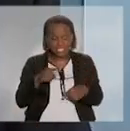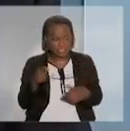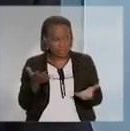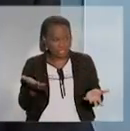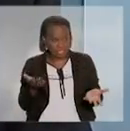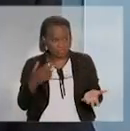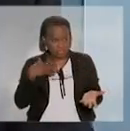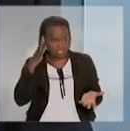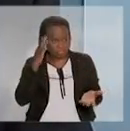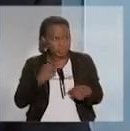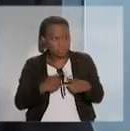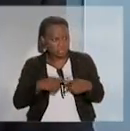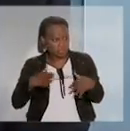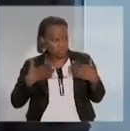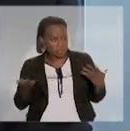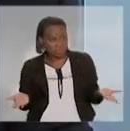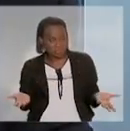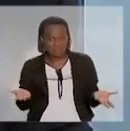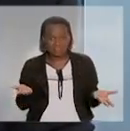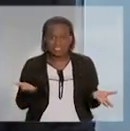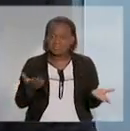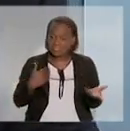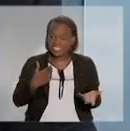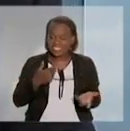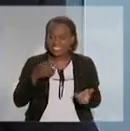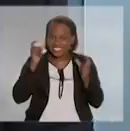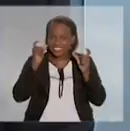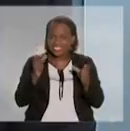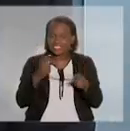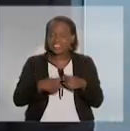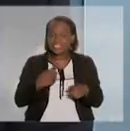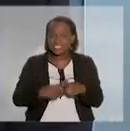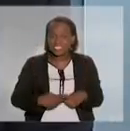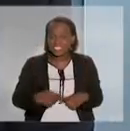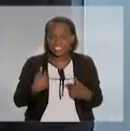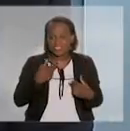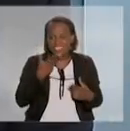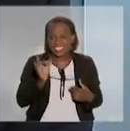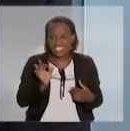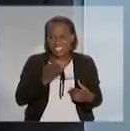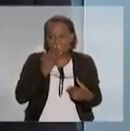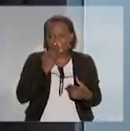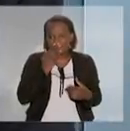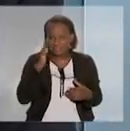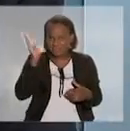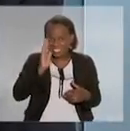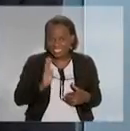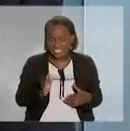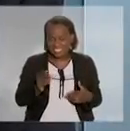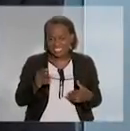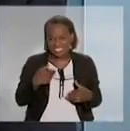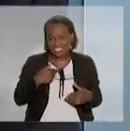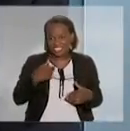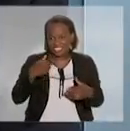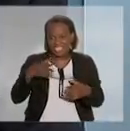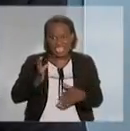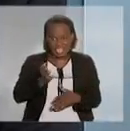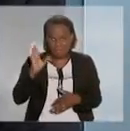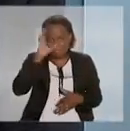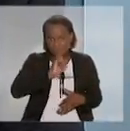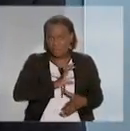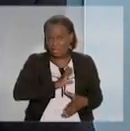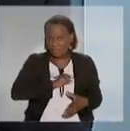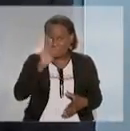assim e eles ficaram tipo, não entendi o susto, mas foi interessante, porque eu não quis falar do Brasil, porque aqui é a nossa terra, eu